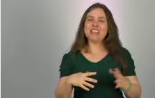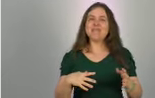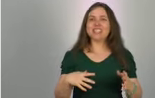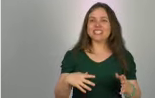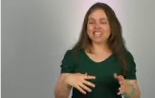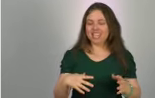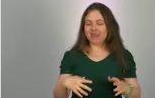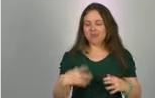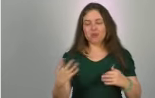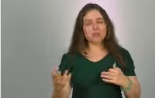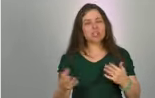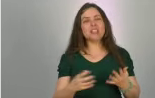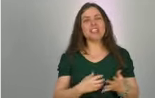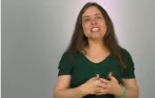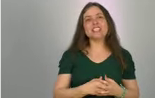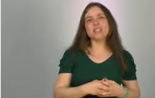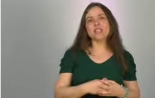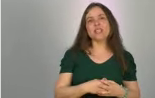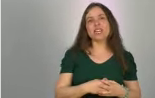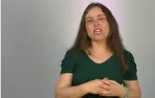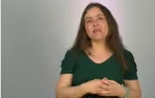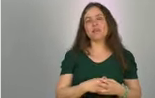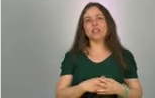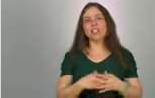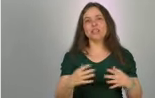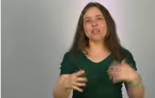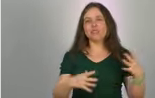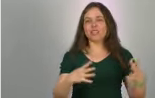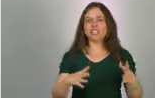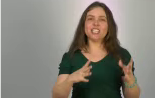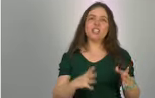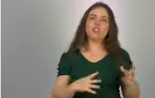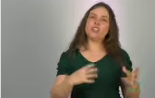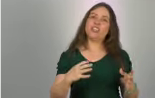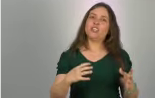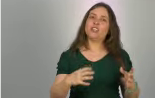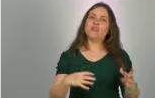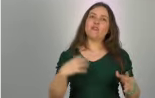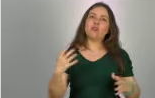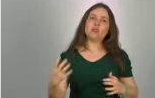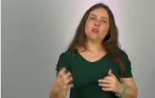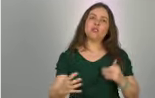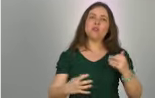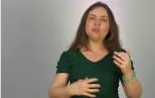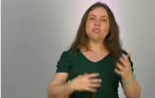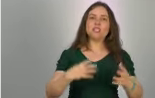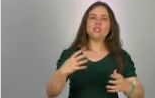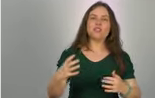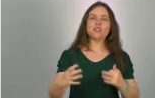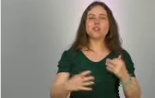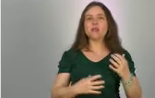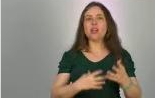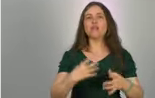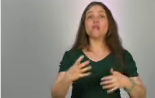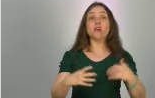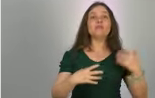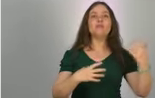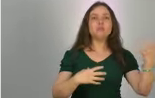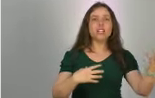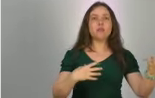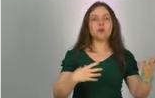a nossa ideia mas eu achei interessante essa amplificação que ele fez aqui de de conforme o conhecimento vai sendo